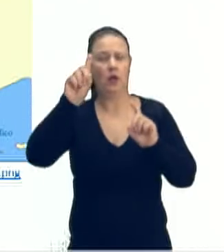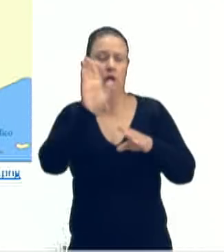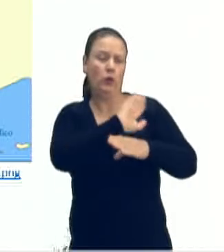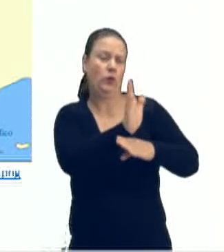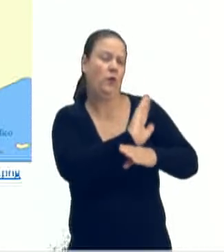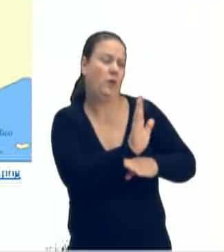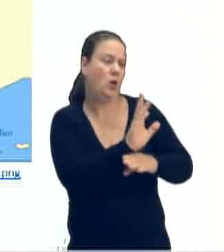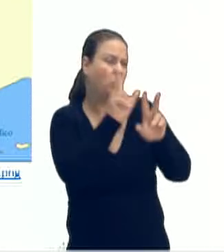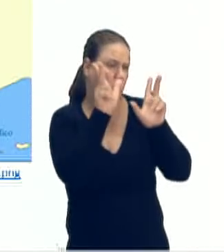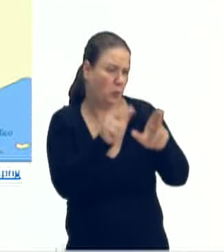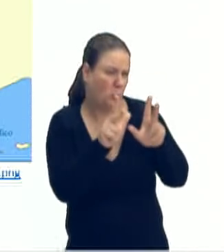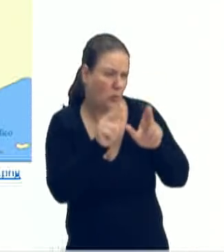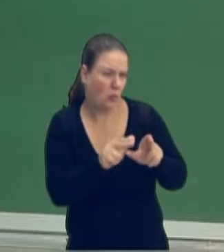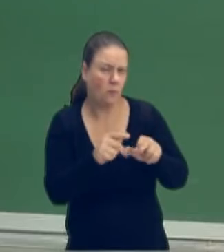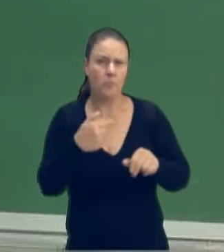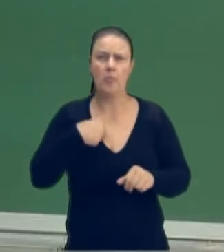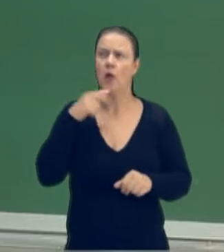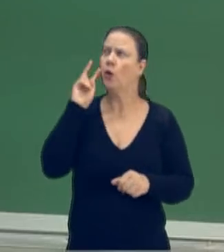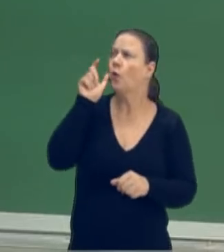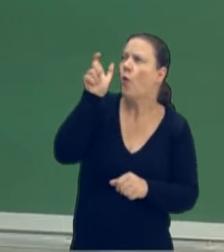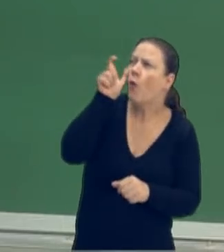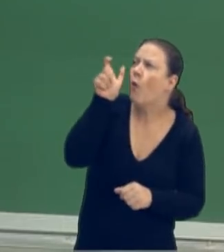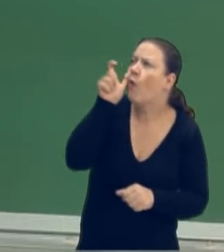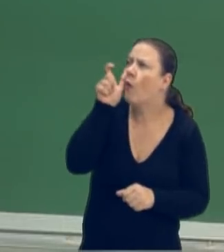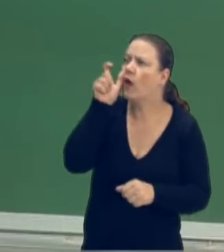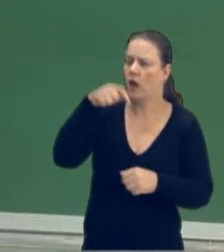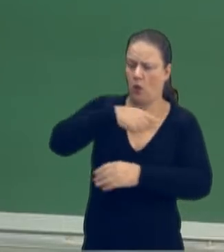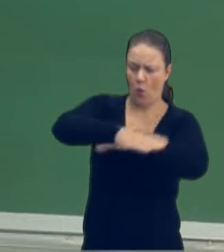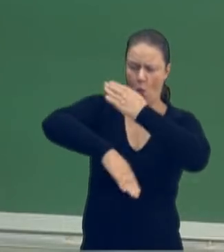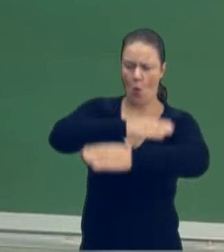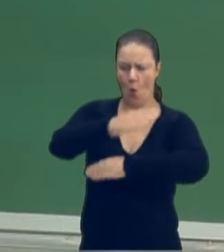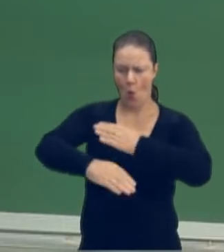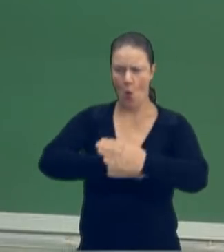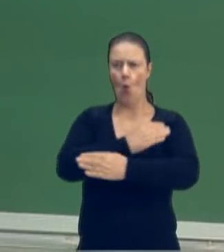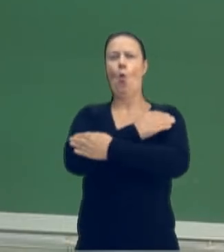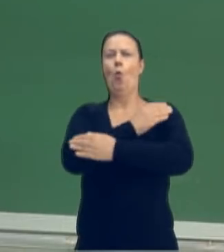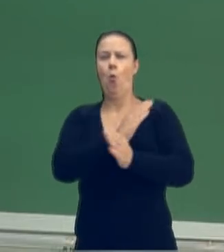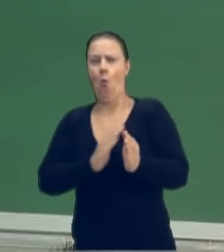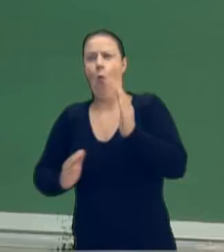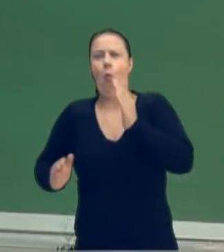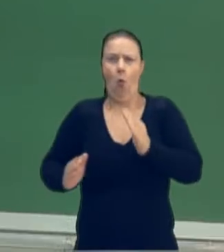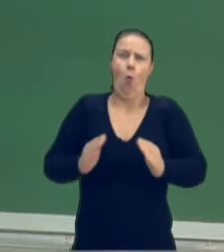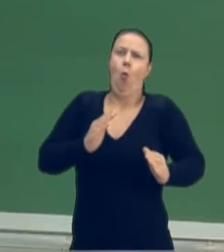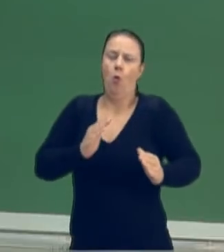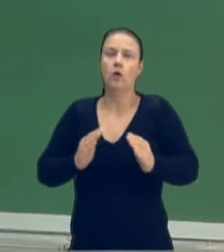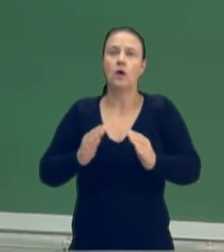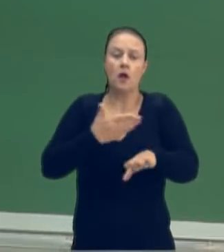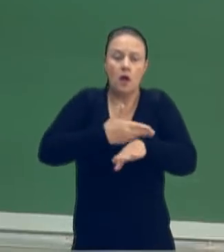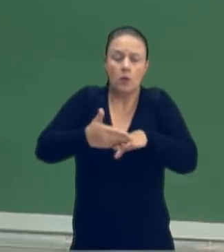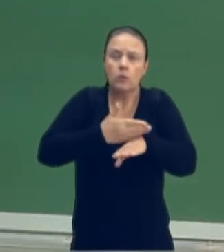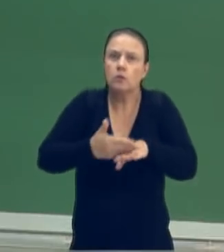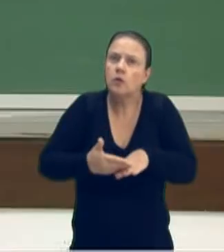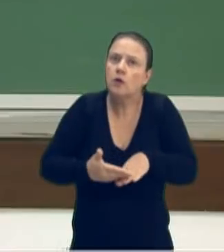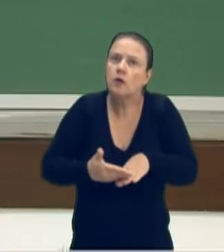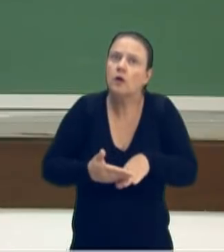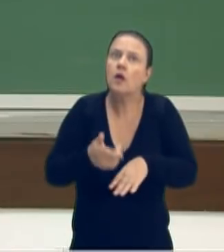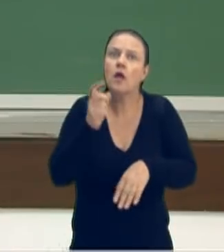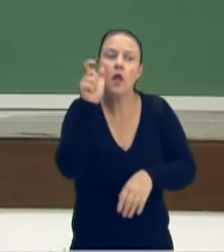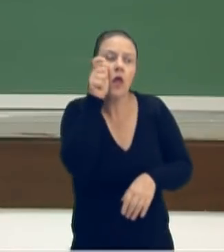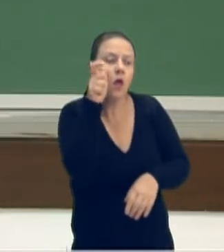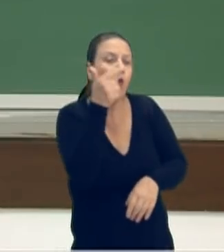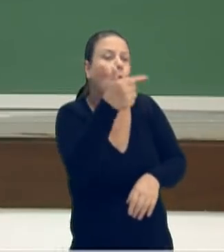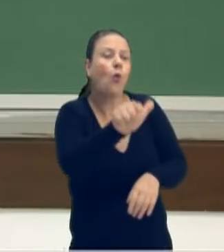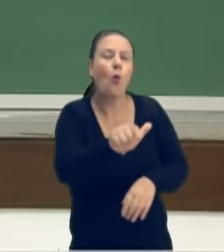mas professor, eu assisti a Múmia, naquele filme da Múmia, a Múmia ele era branco. Aí eu assisti outro filme,